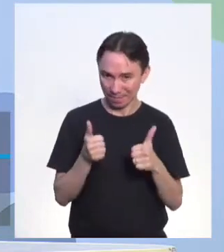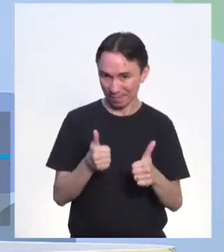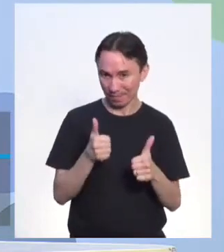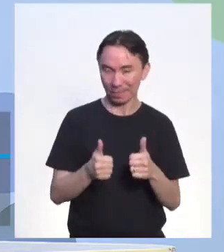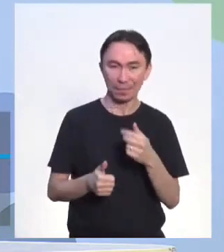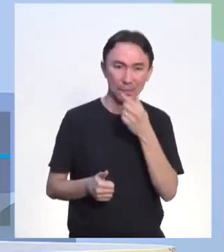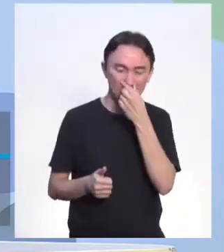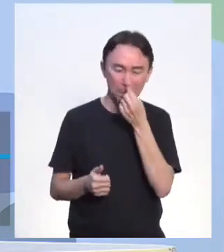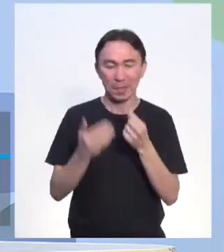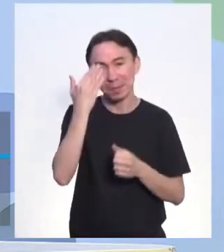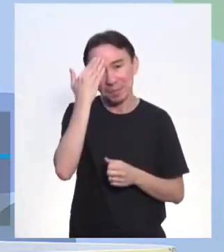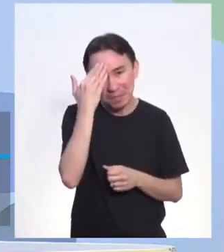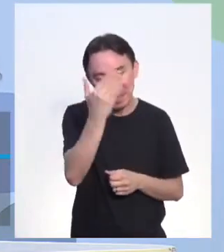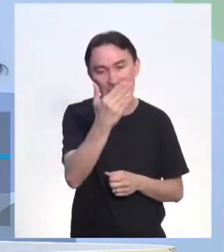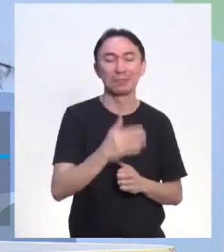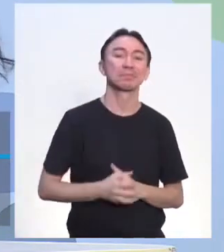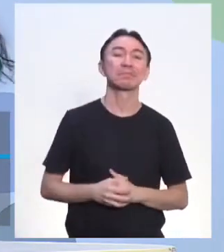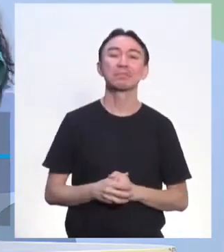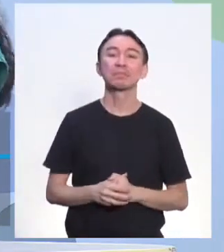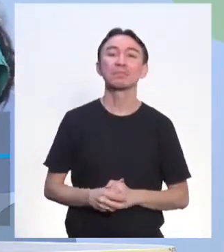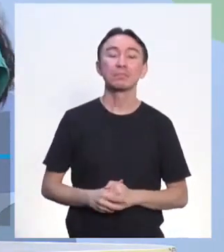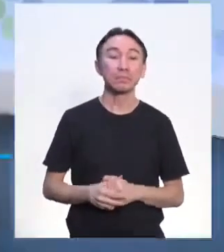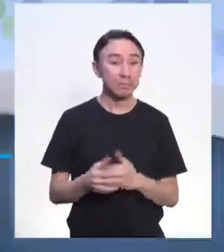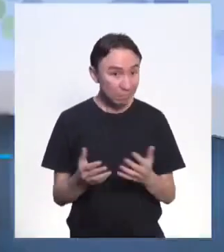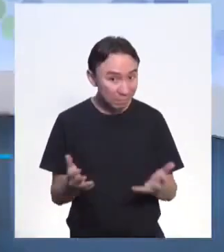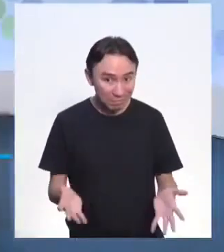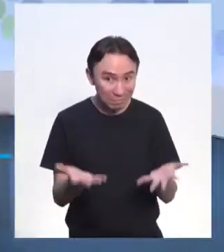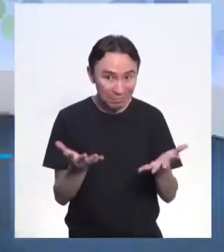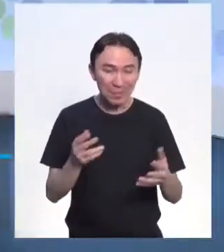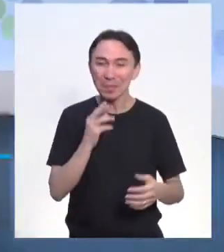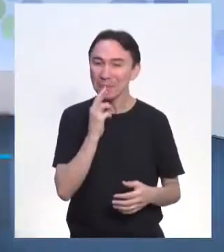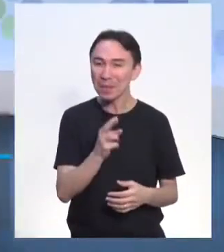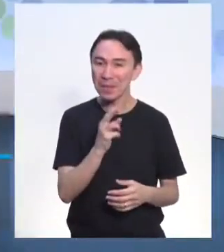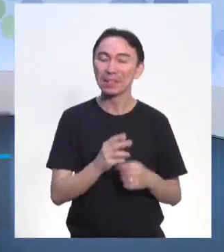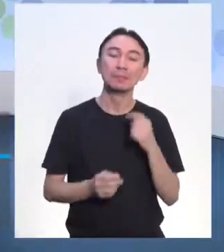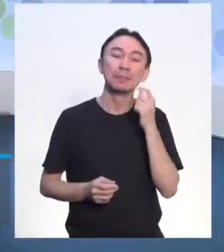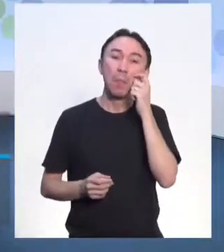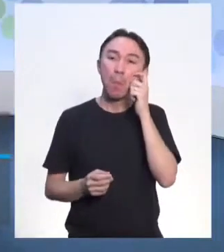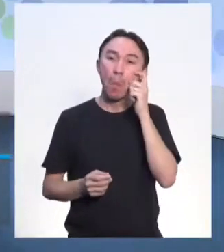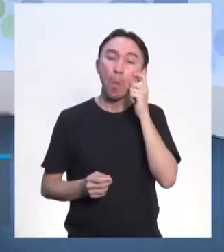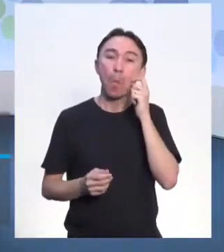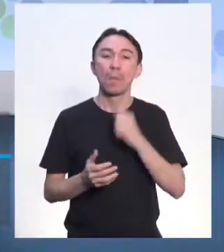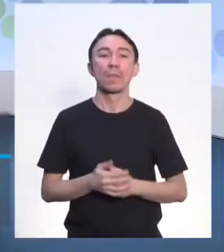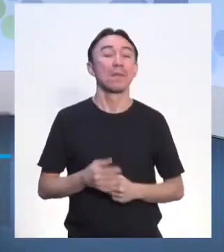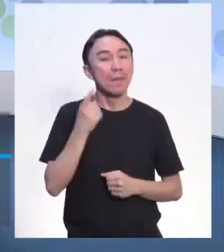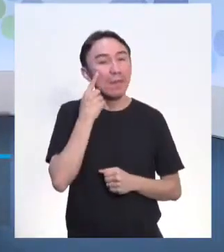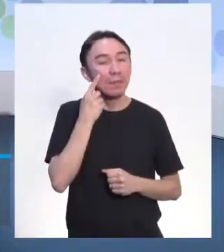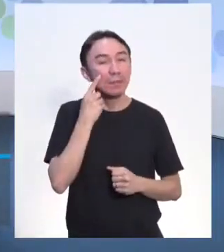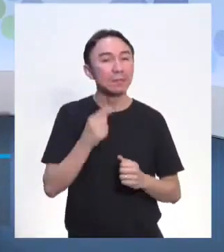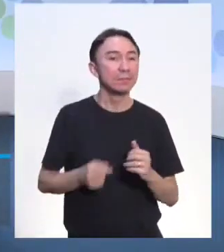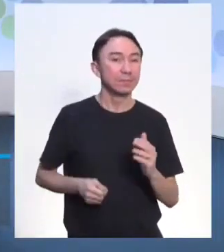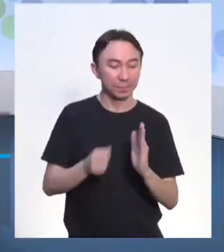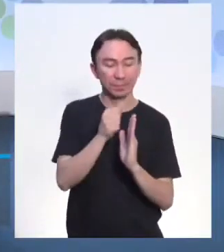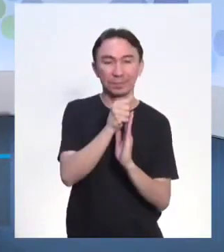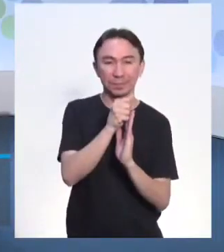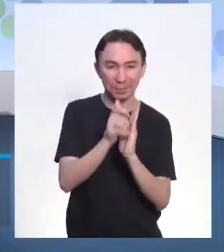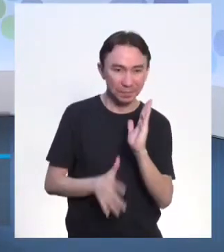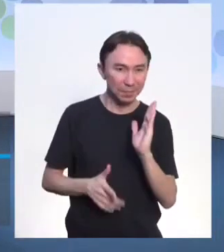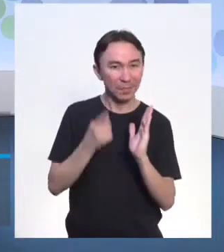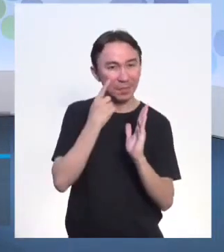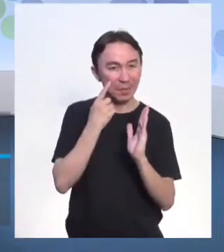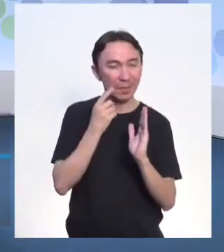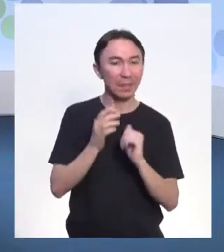chat. Muito obrigada, professores. Vamos lá, então, professora Roberta, na resposta? Vamos sim. Então, vamos ler a atividade 1, só para a gente poder ir para a